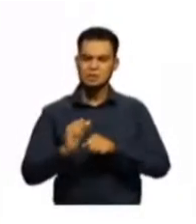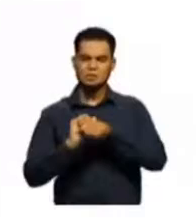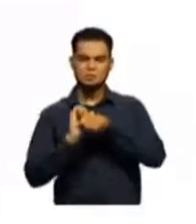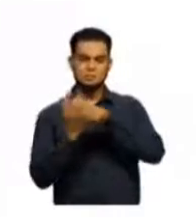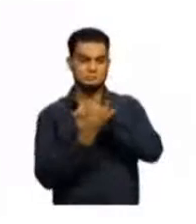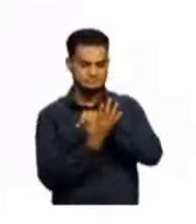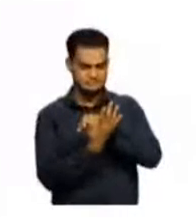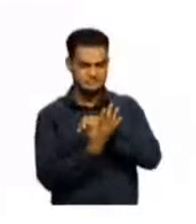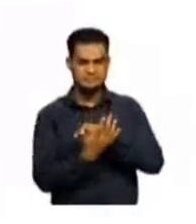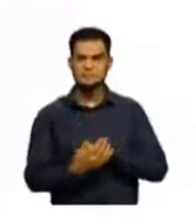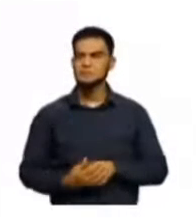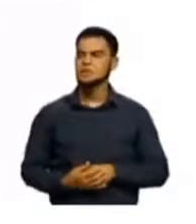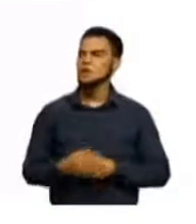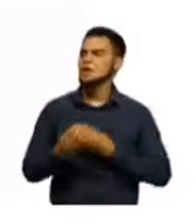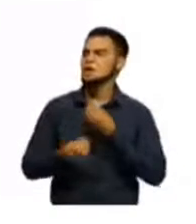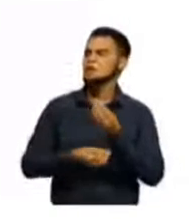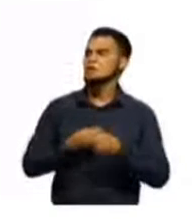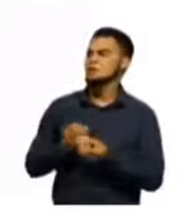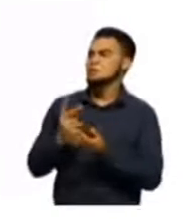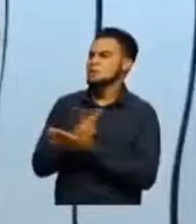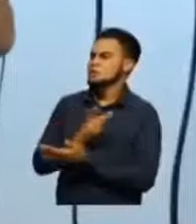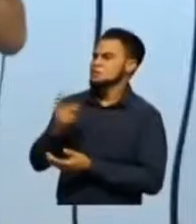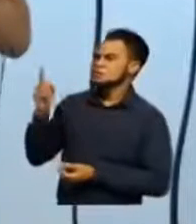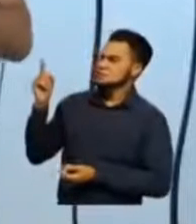o mecanismo de ligação dele